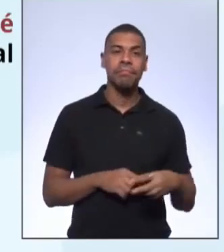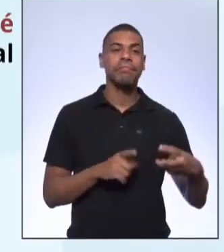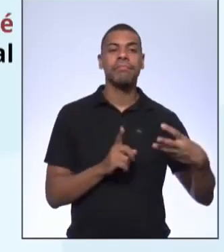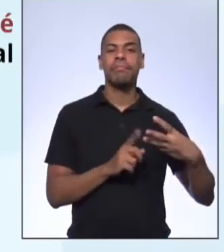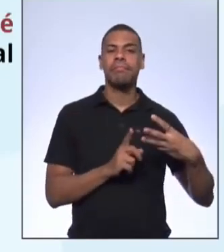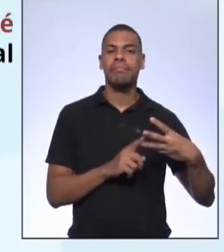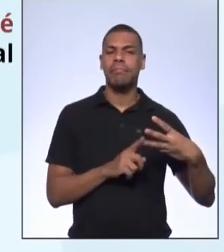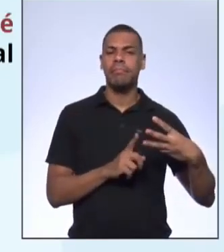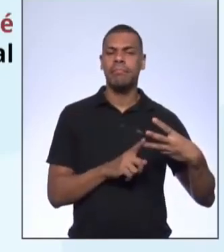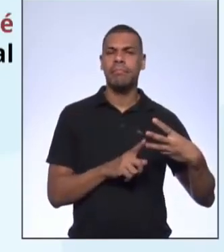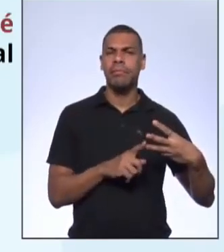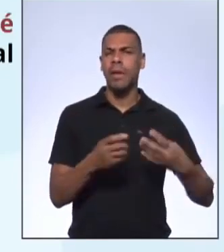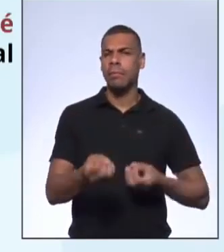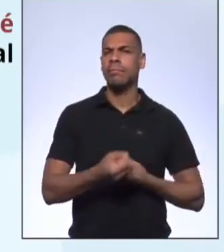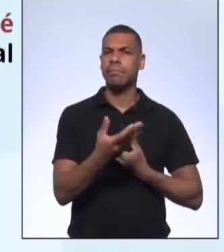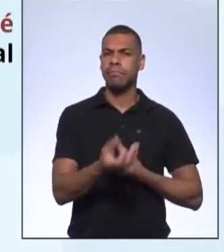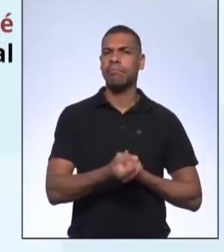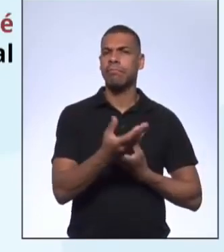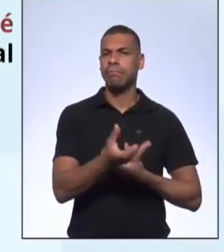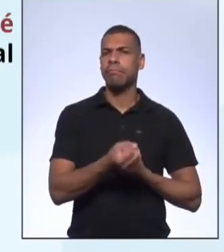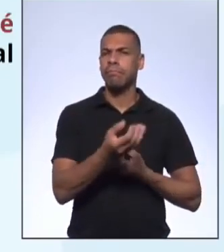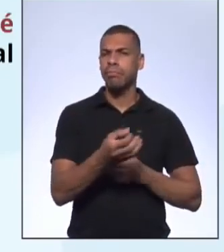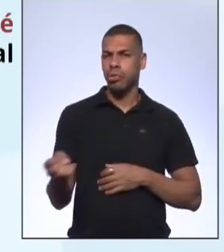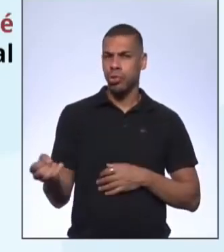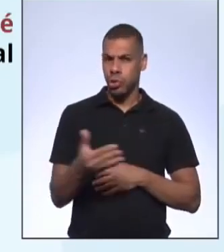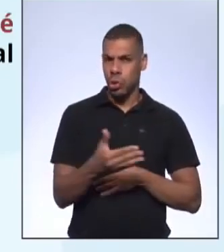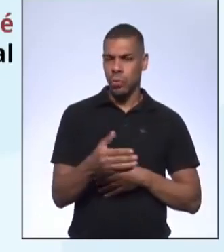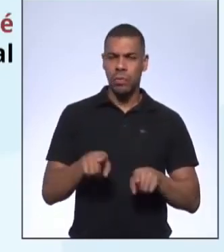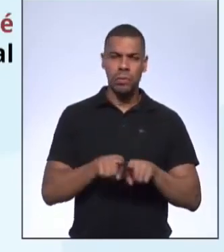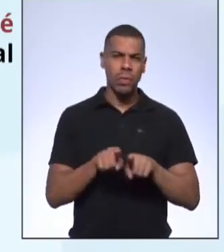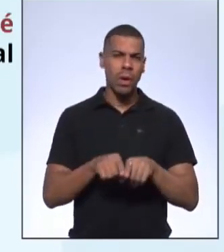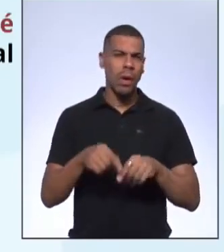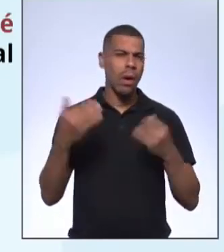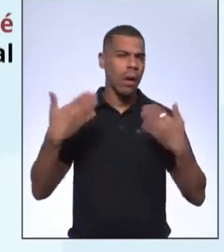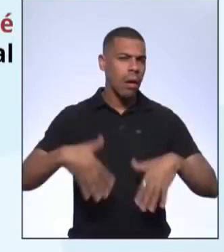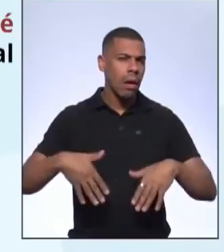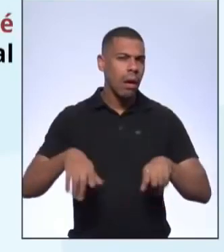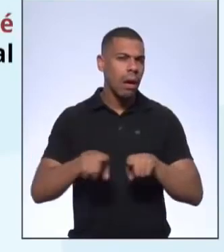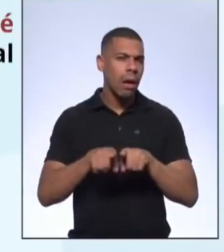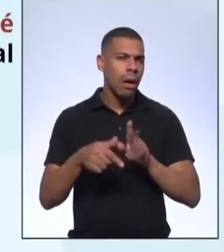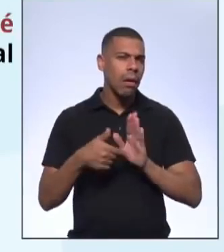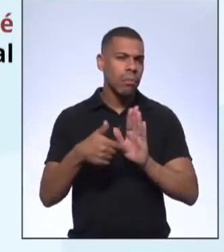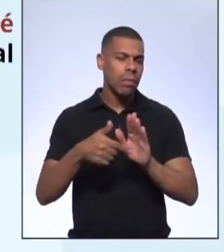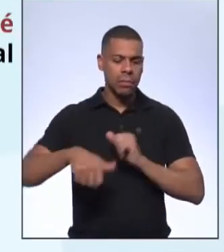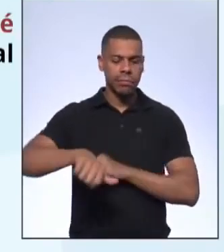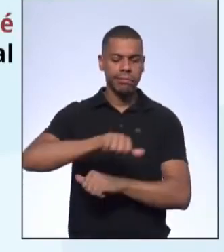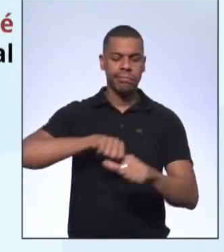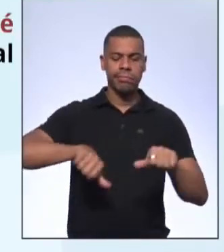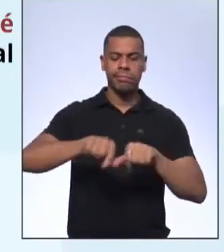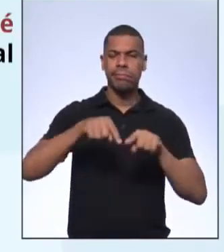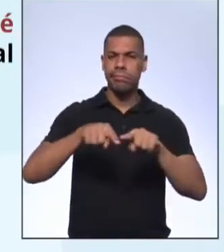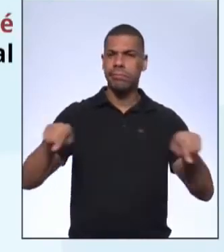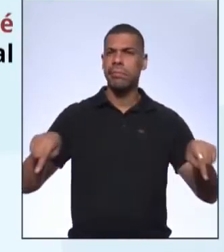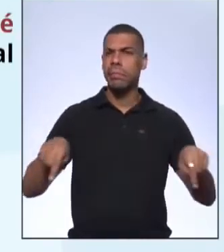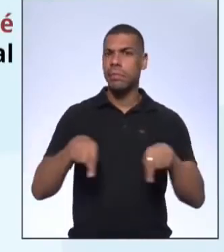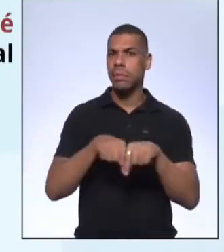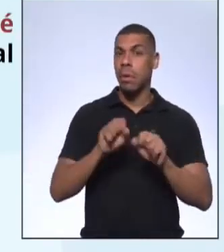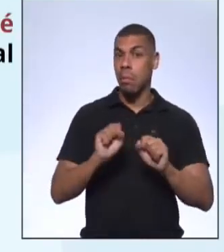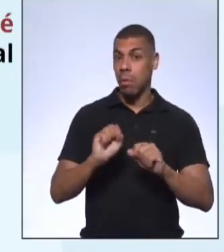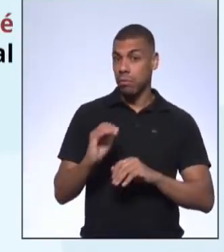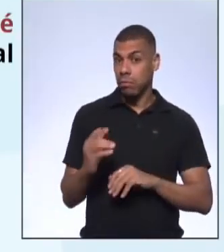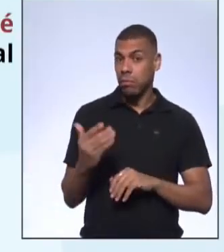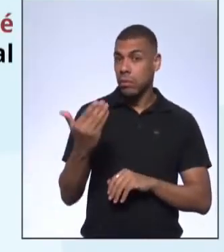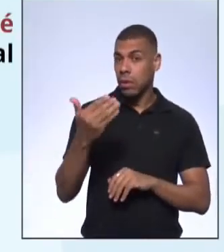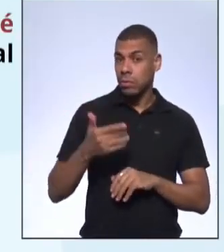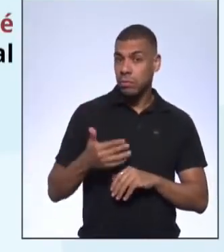questão: segundo as informações mais recentes, é provável que essa transformação territorial ocorra nos